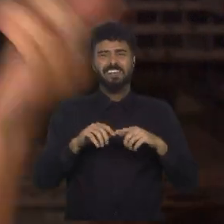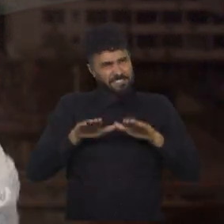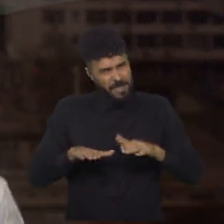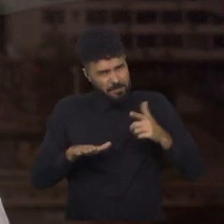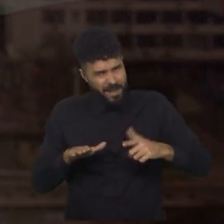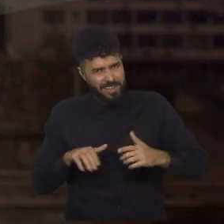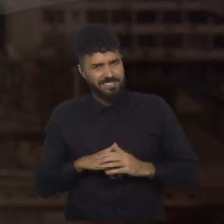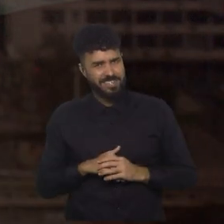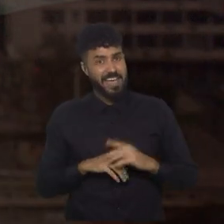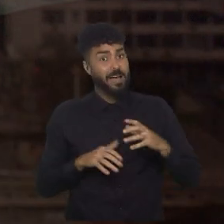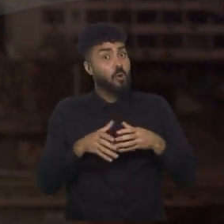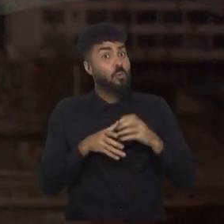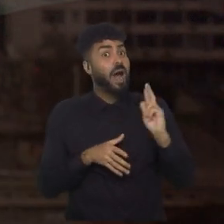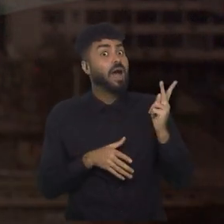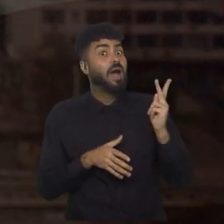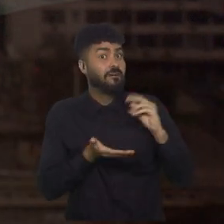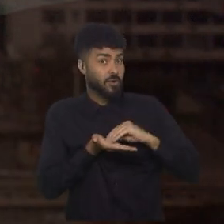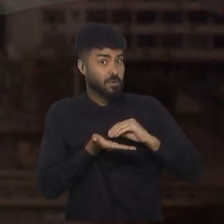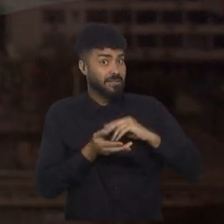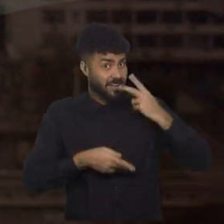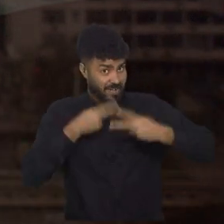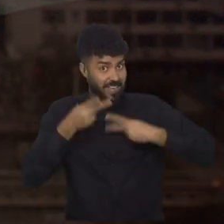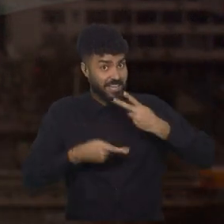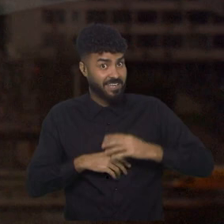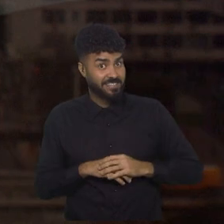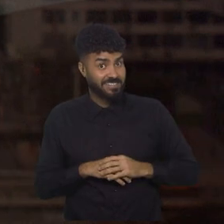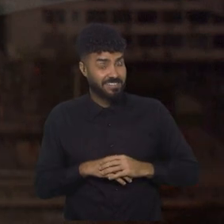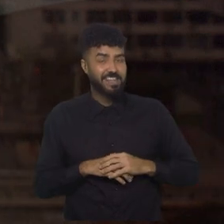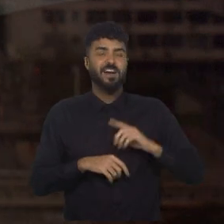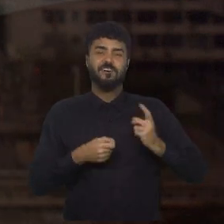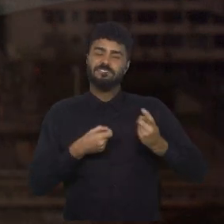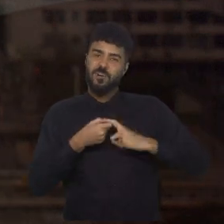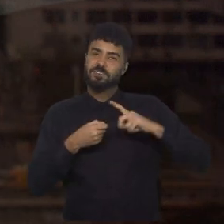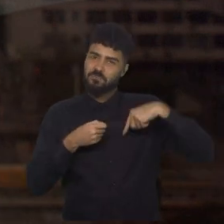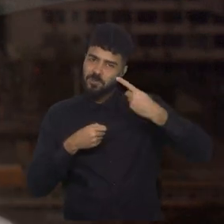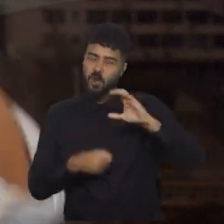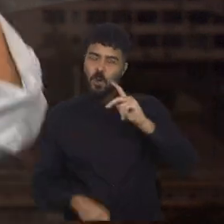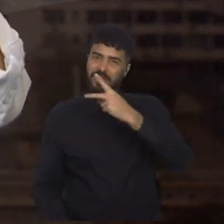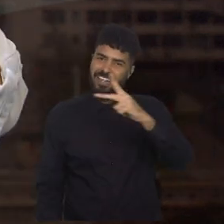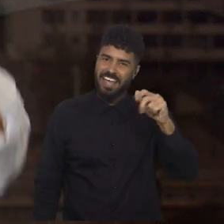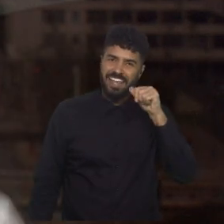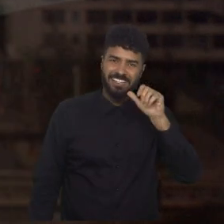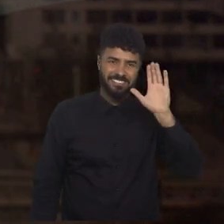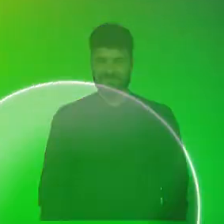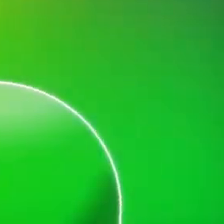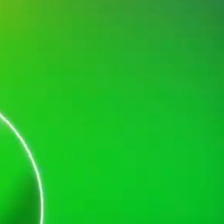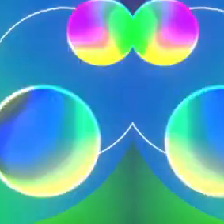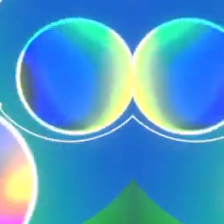mais. Tem um Grupo H ainda que a gente vai falar. A gente volta no próximo Copa Delas.